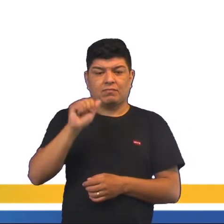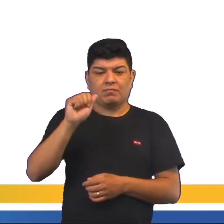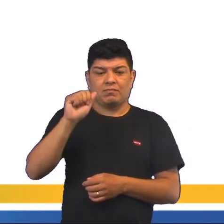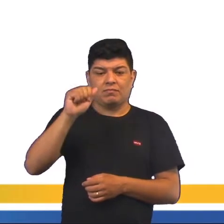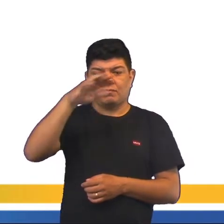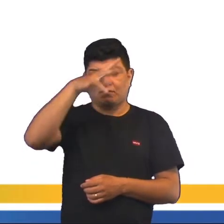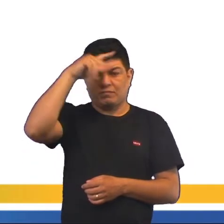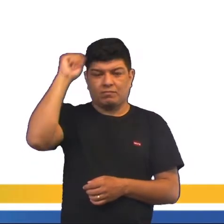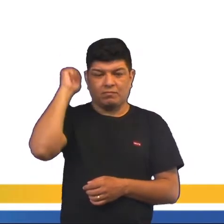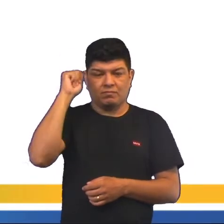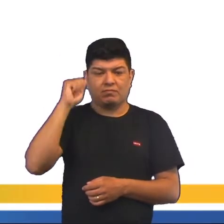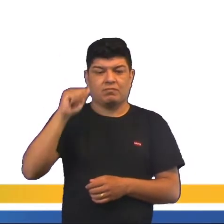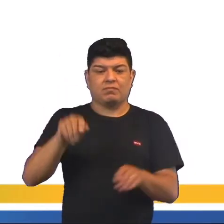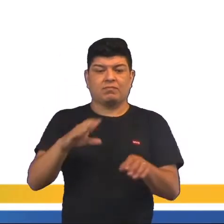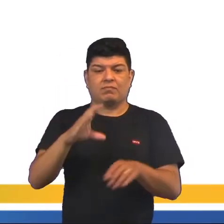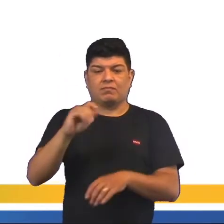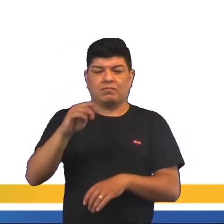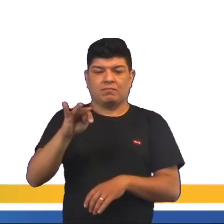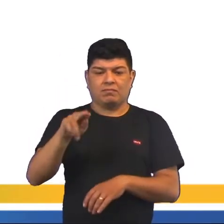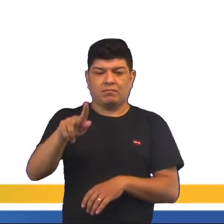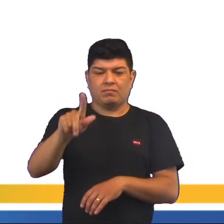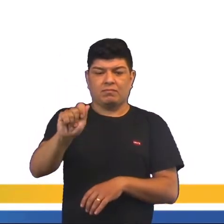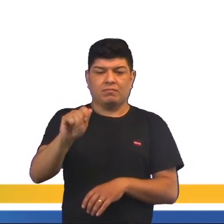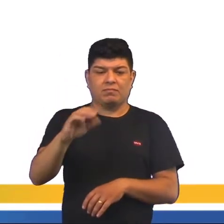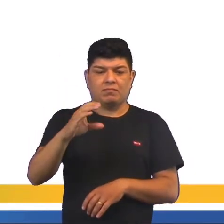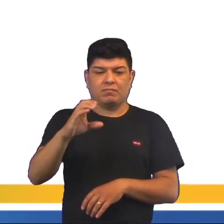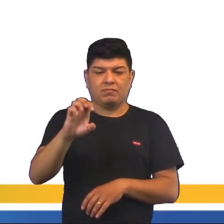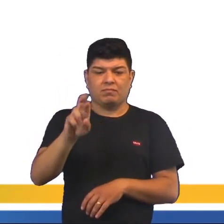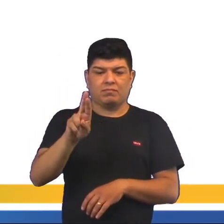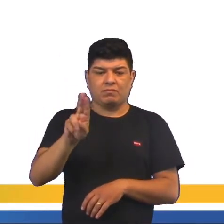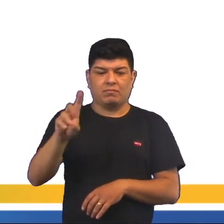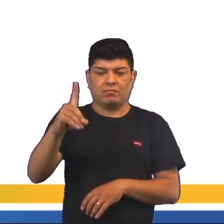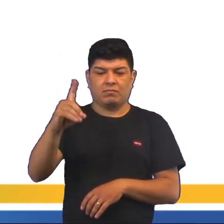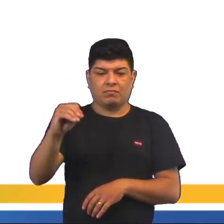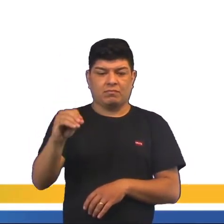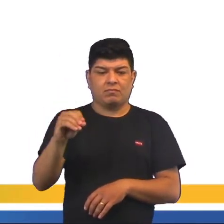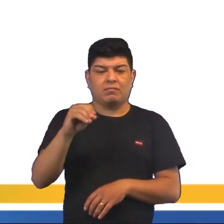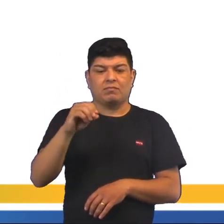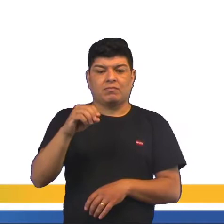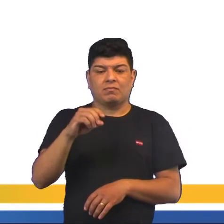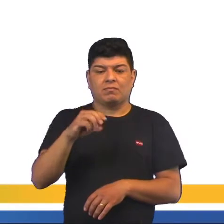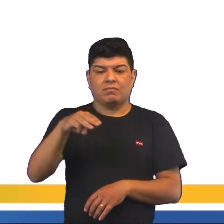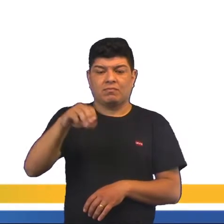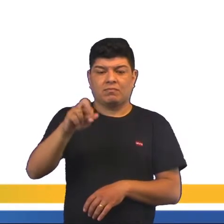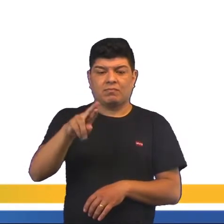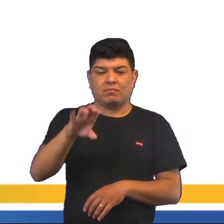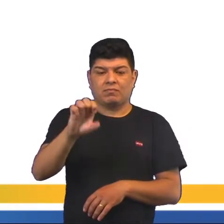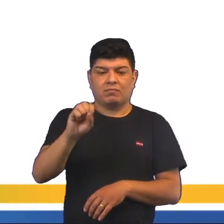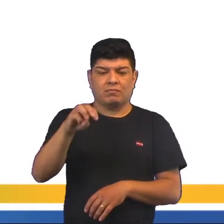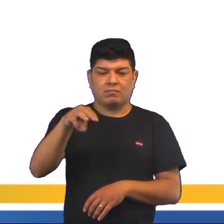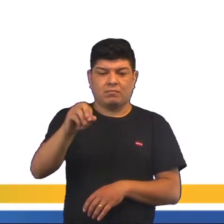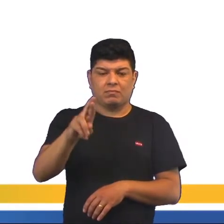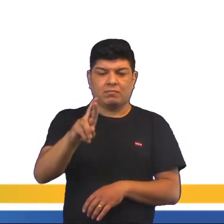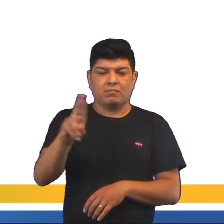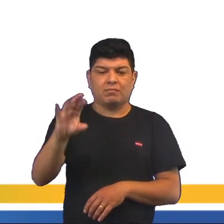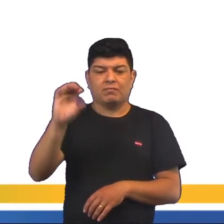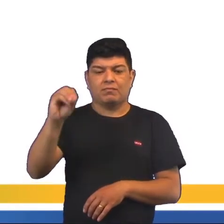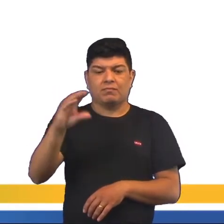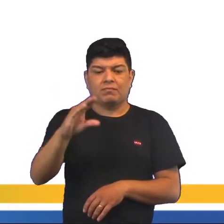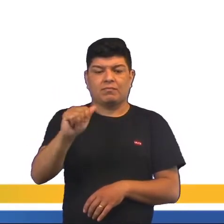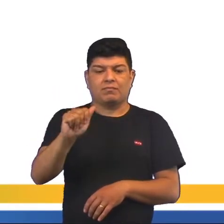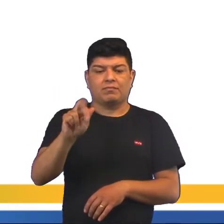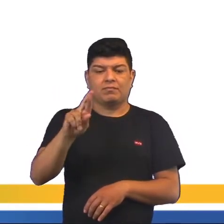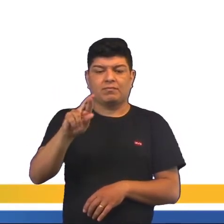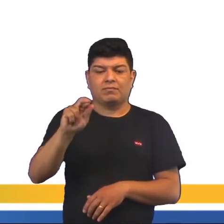amazônico, o domínio morfoclimático da Caatinga, o domínio morfoclimático do Cerrado, o domínio morfoclimático